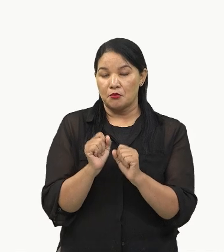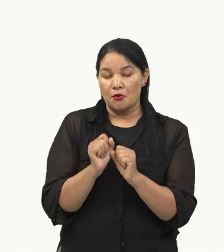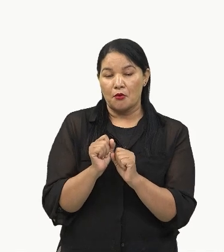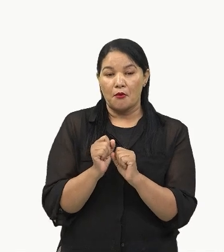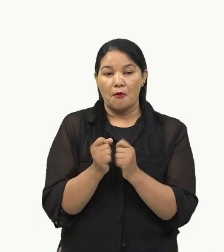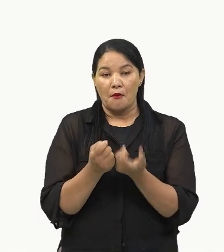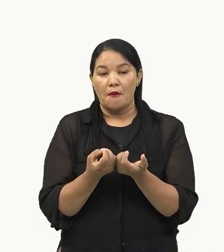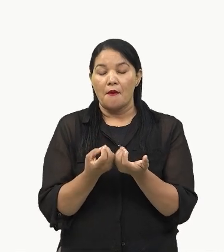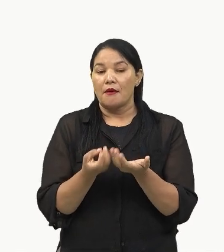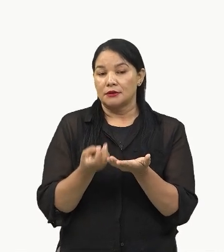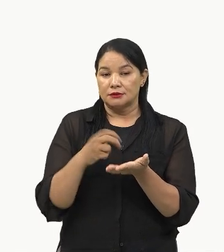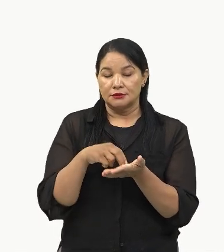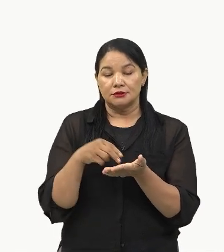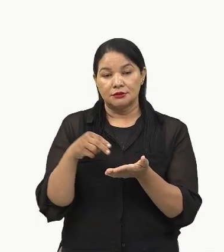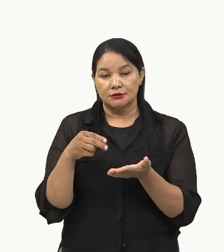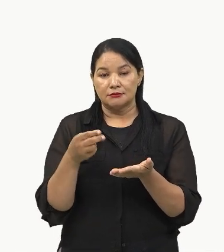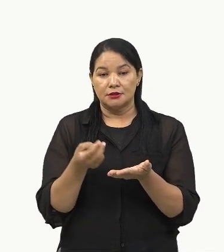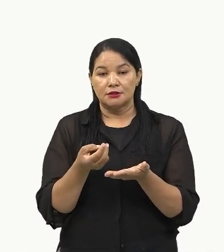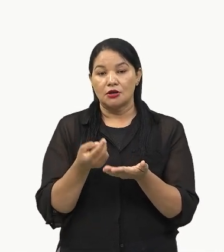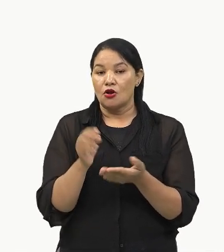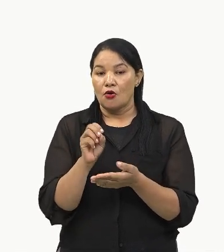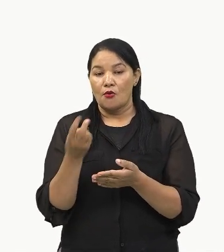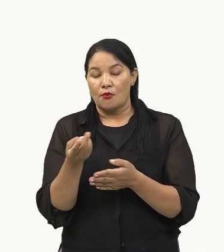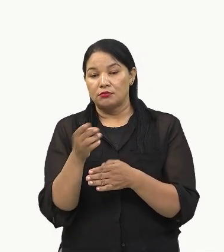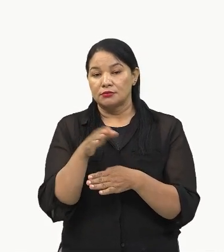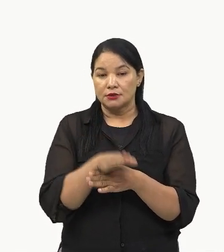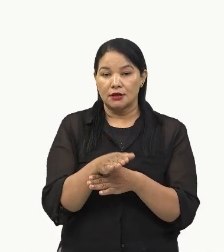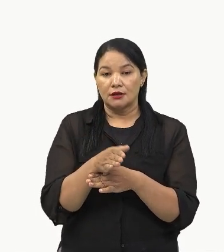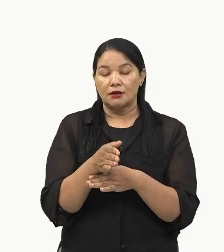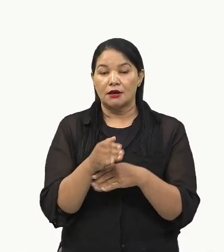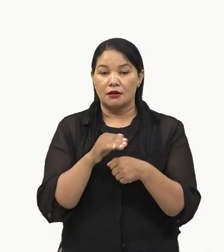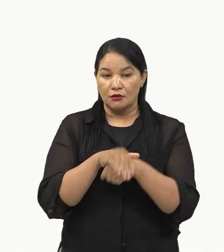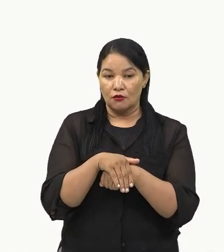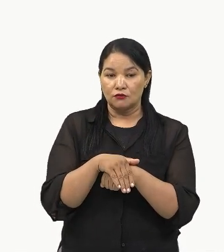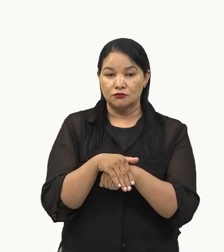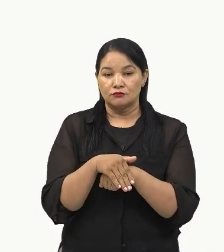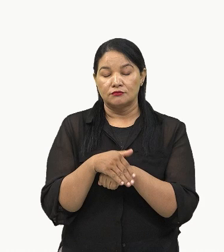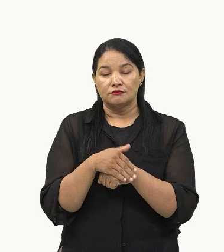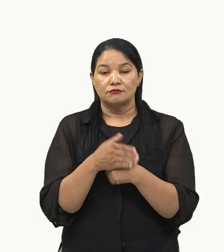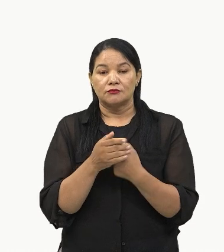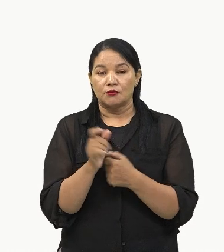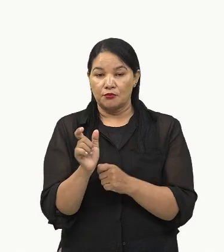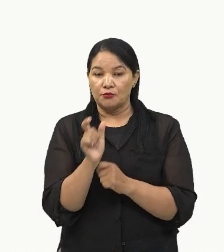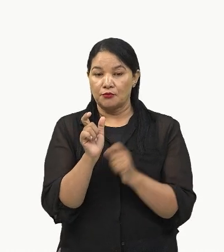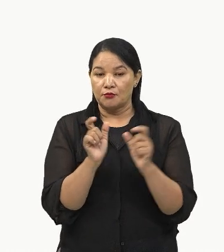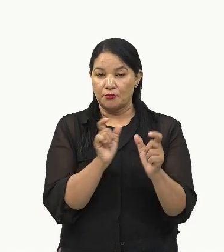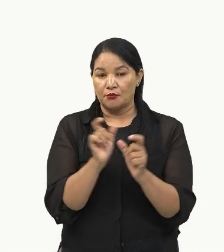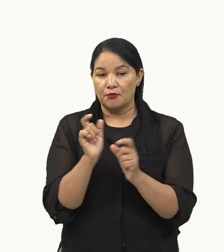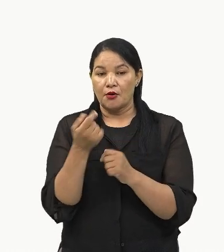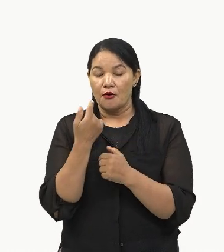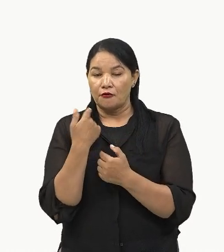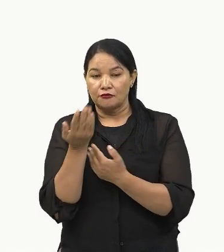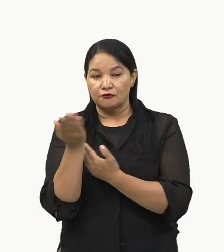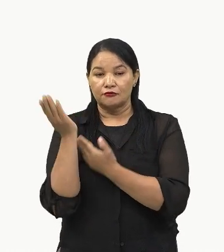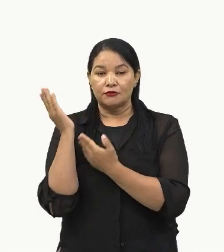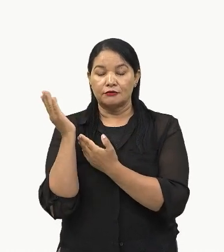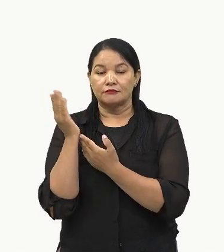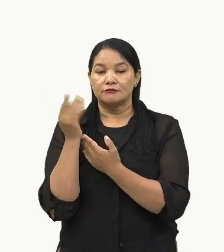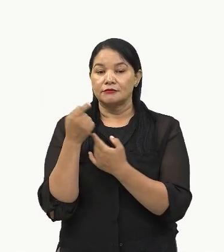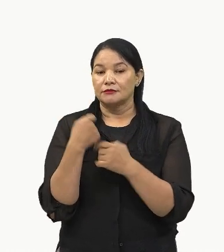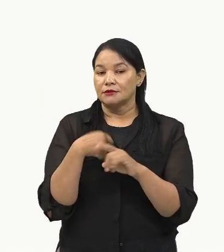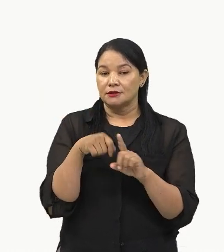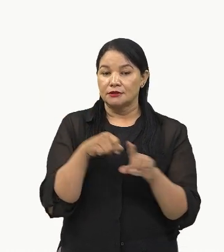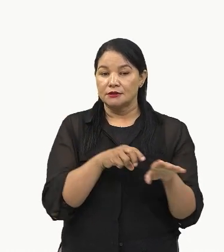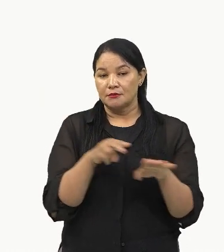esta manhã, esta tarde, esta noite, esta semana, este mês,